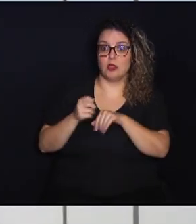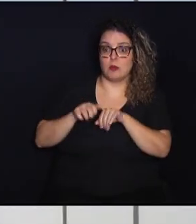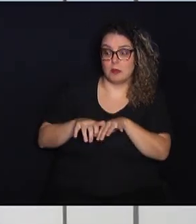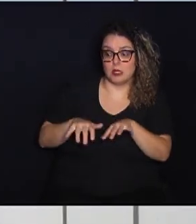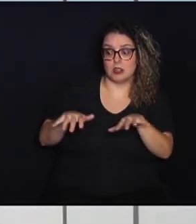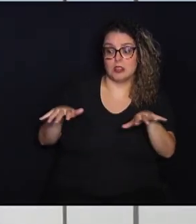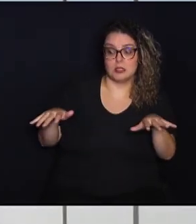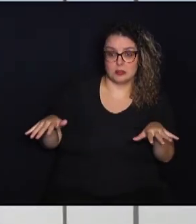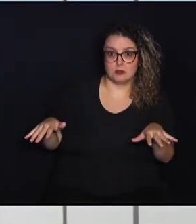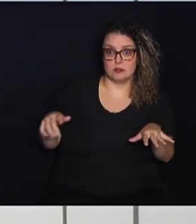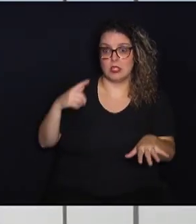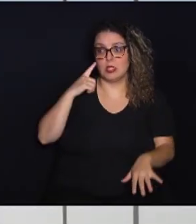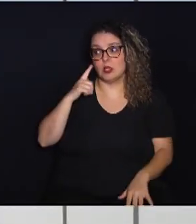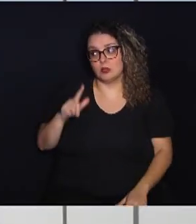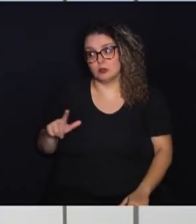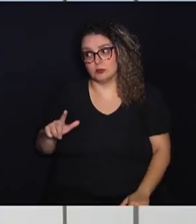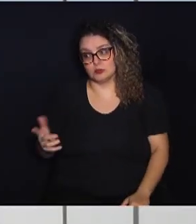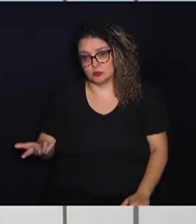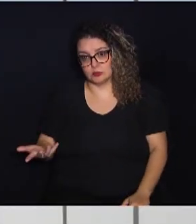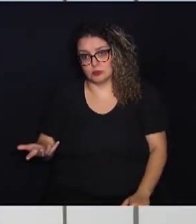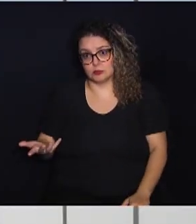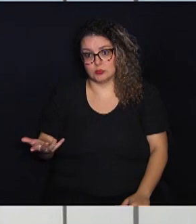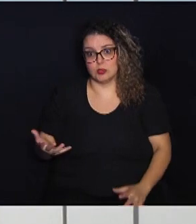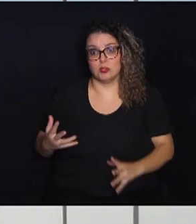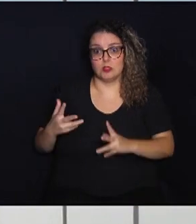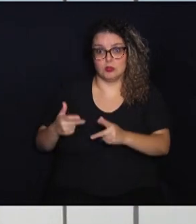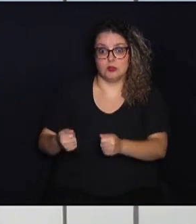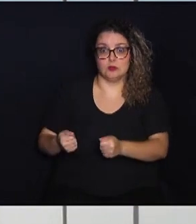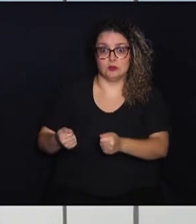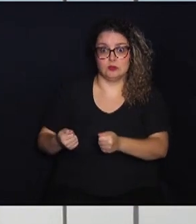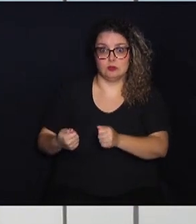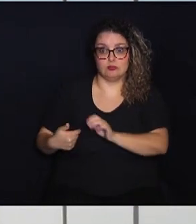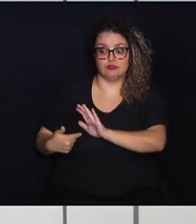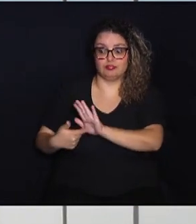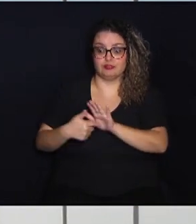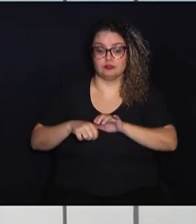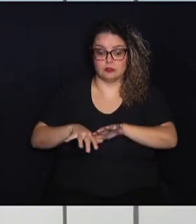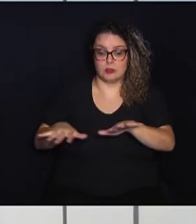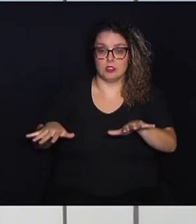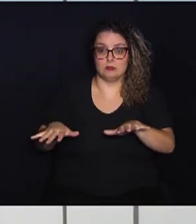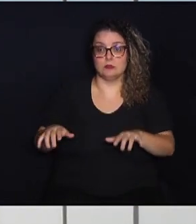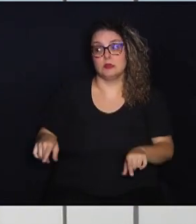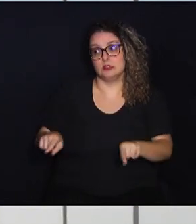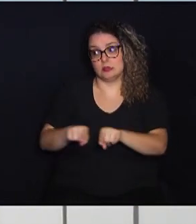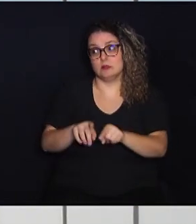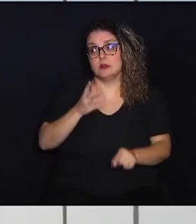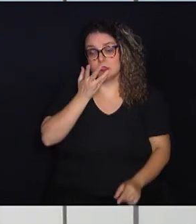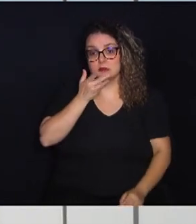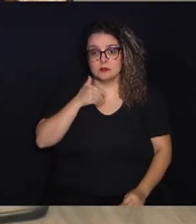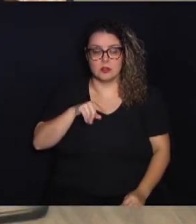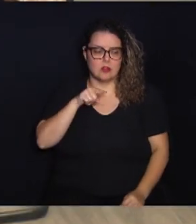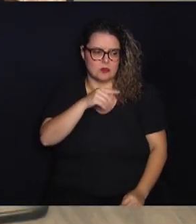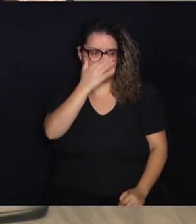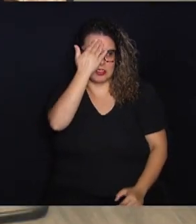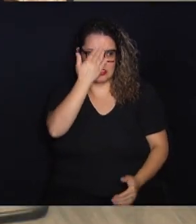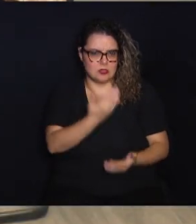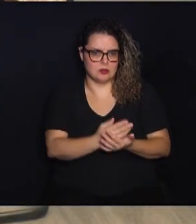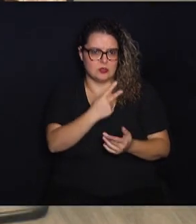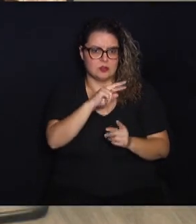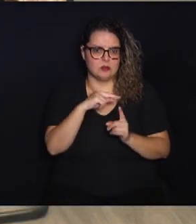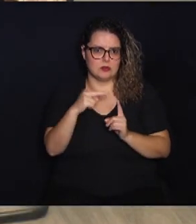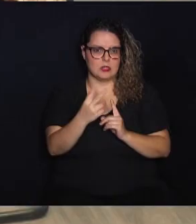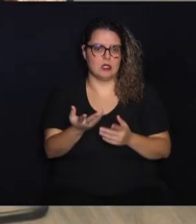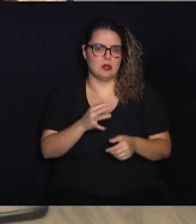amplo, obviamente, colocou todo mundo mais exposto, inclusive as crianças, né? Você acredita, no seu ponto de vista, aí,